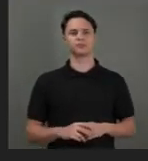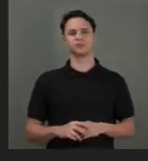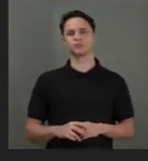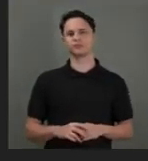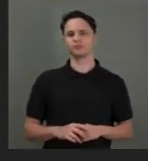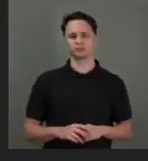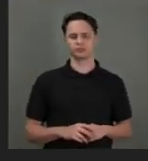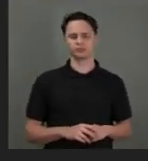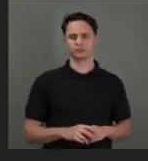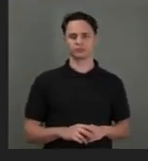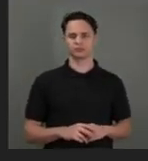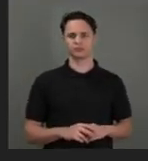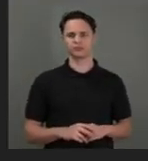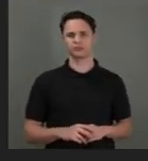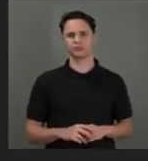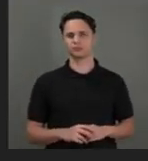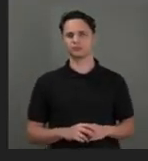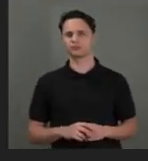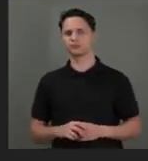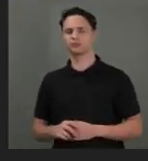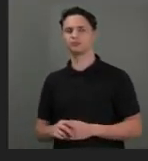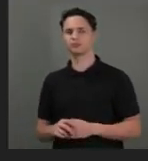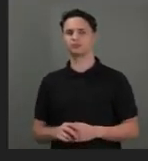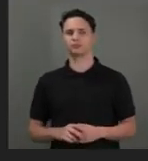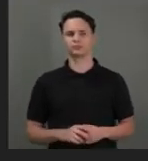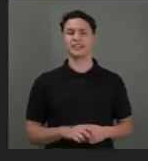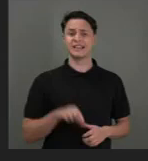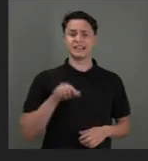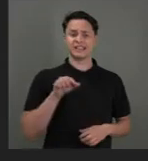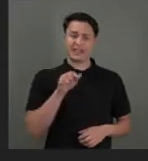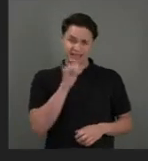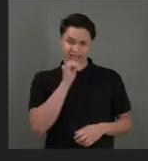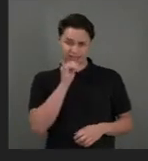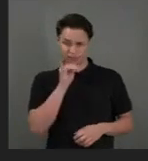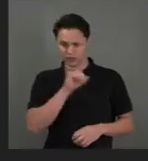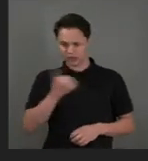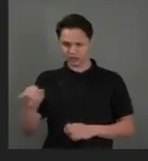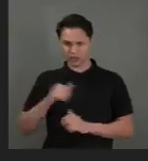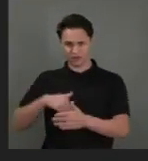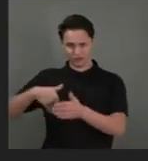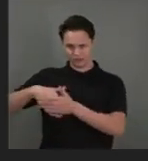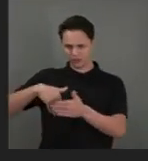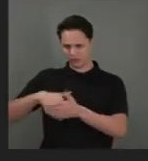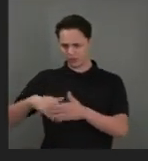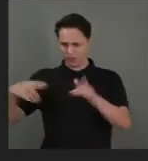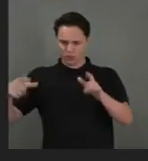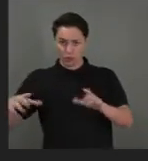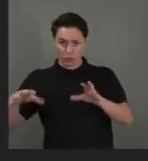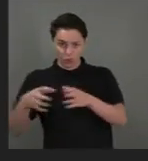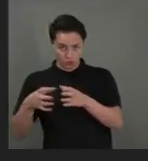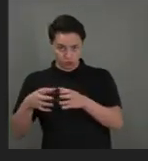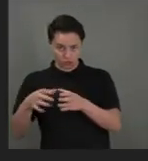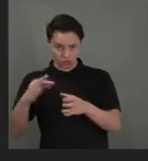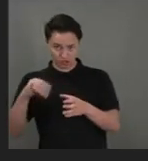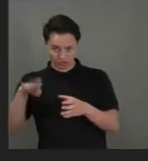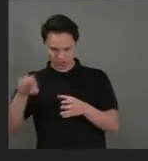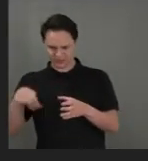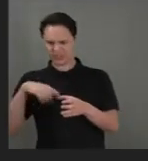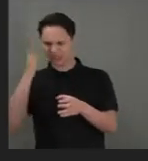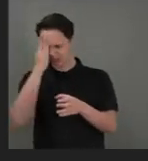uma aberração jurídica, política e principalmente moral do